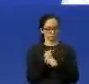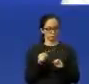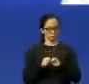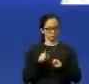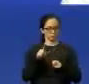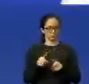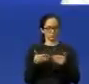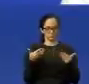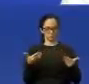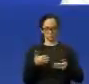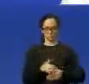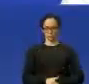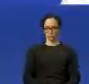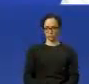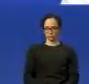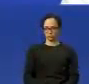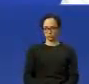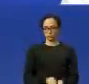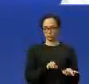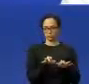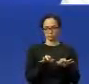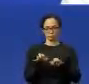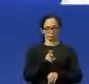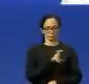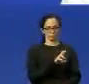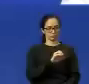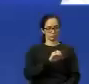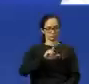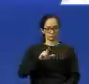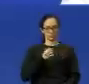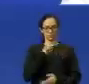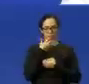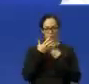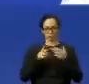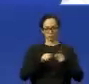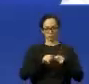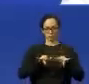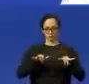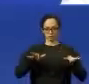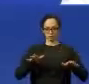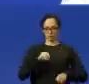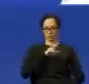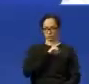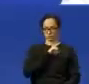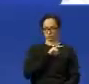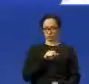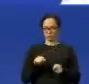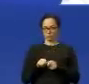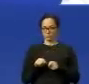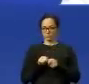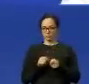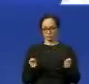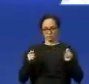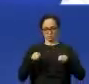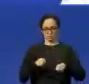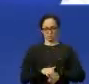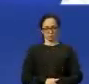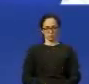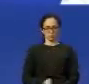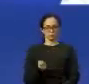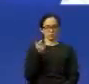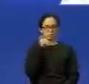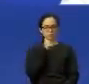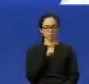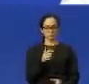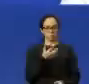qual era? Então, nesse caso, organizando o rol de informações das taxas de desemprego, em ordem crescente, nós vamos ter ali um